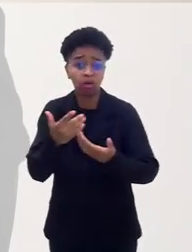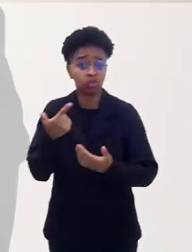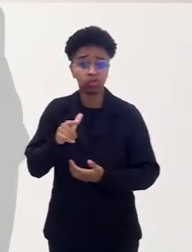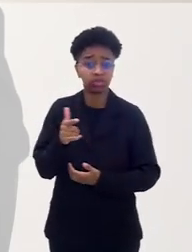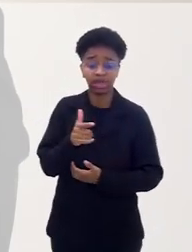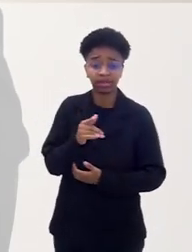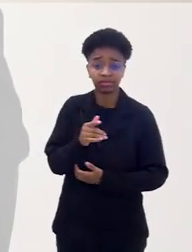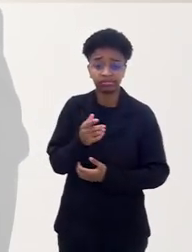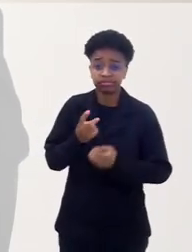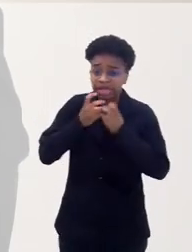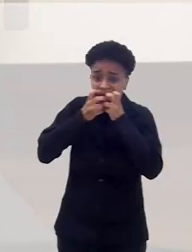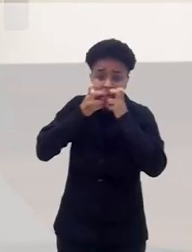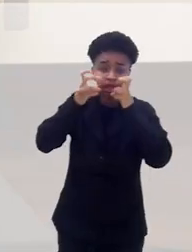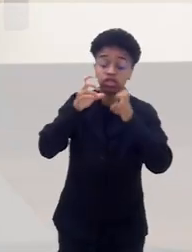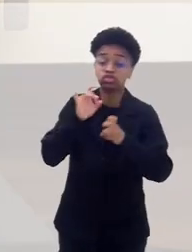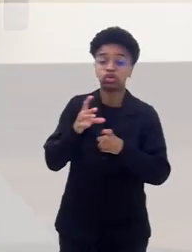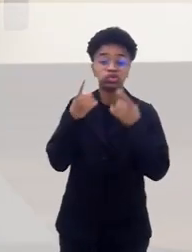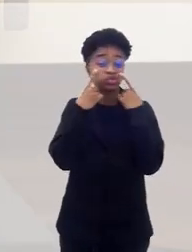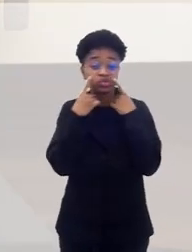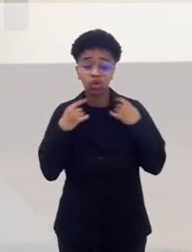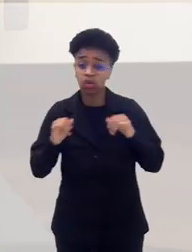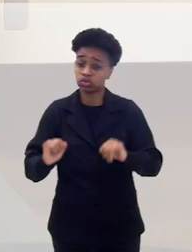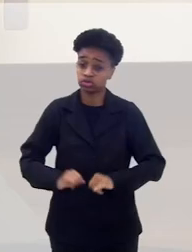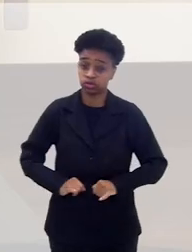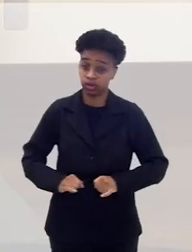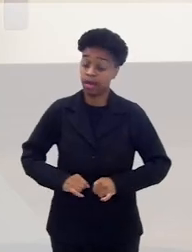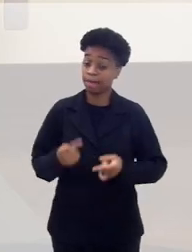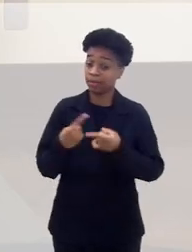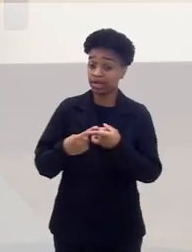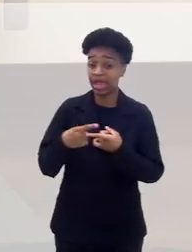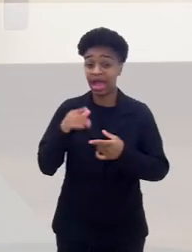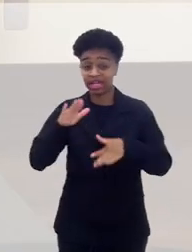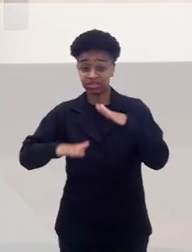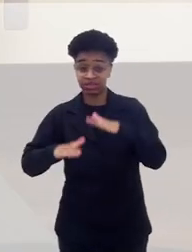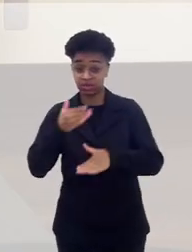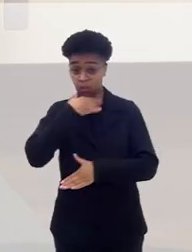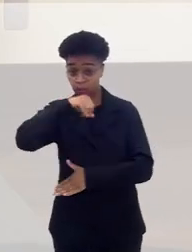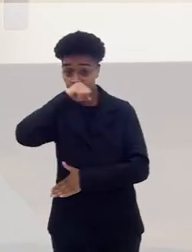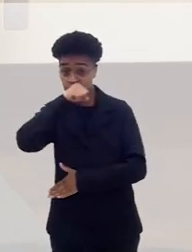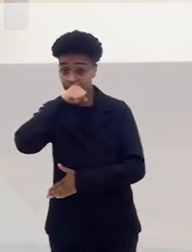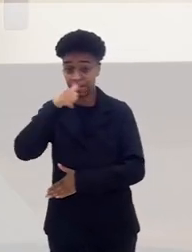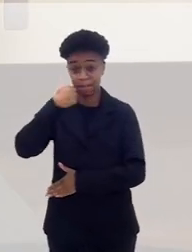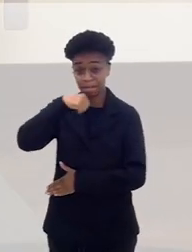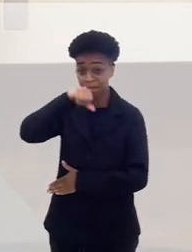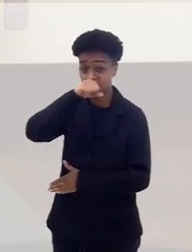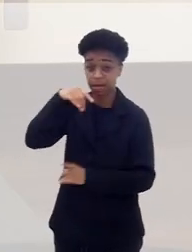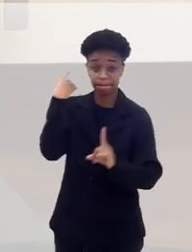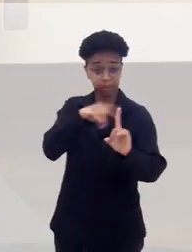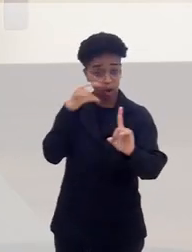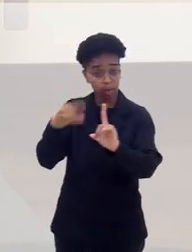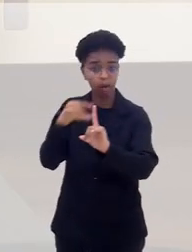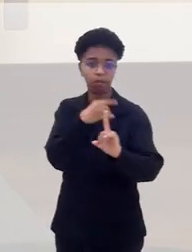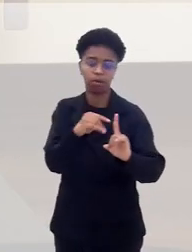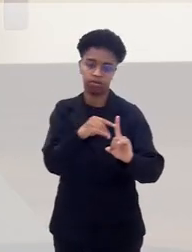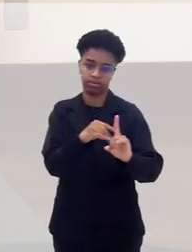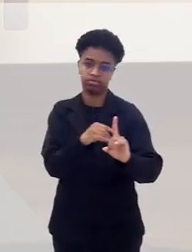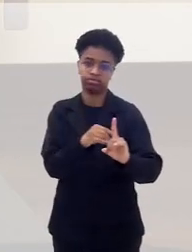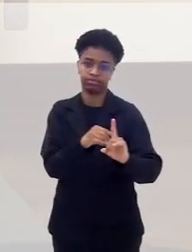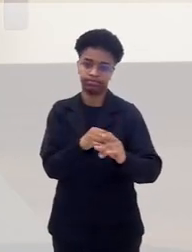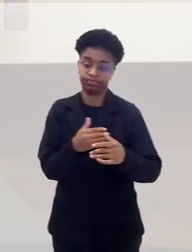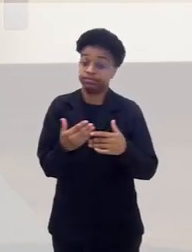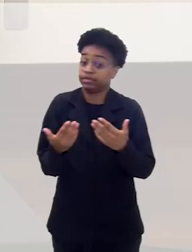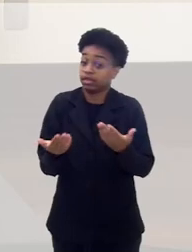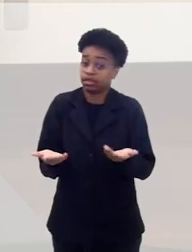o choro só tem o sofrimento e muitas vezes ela apanha do pai e da própria mulher da mãe